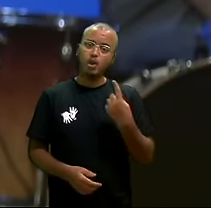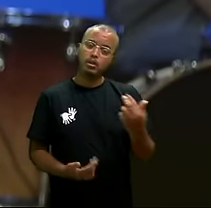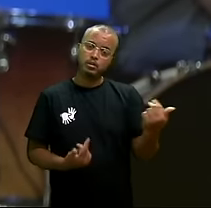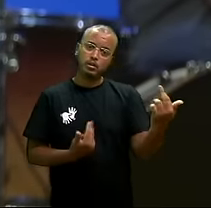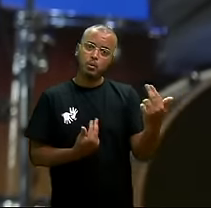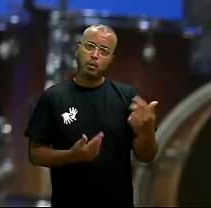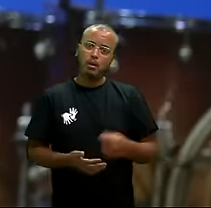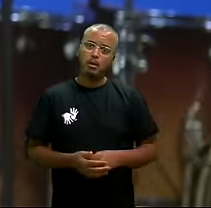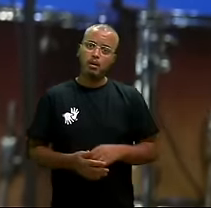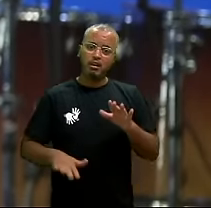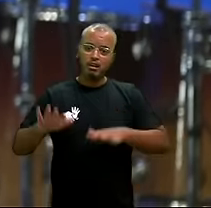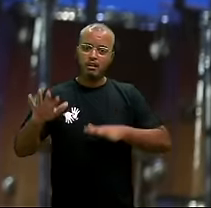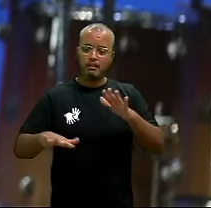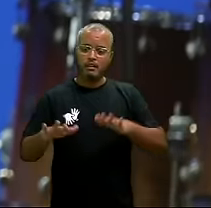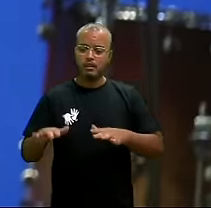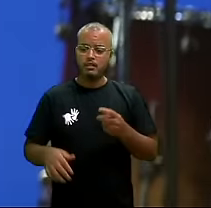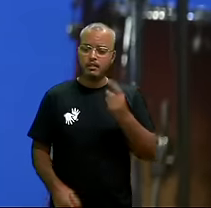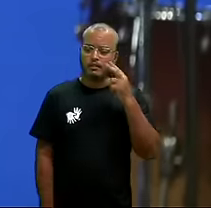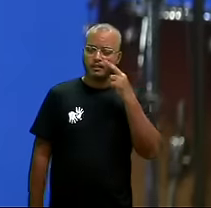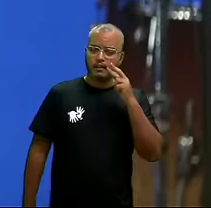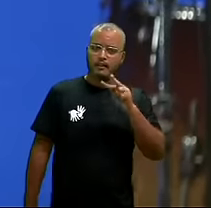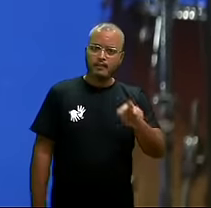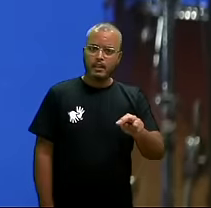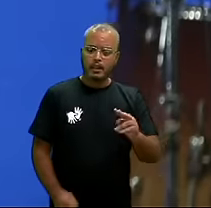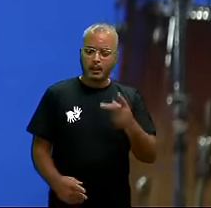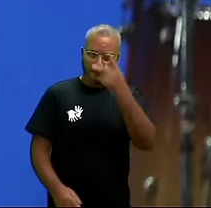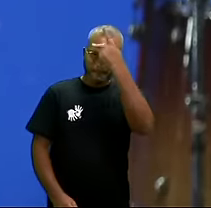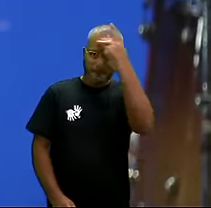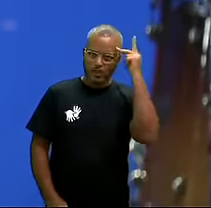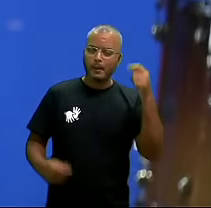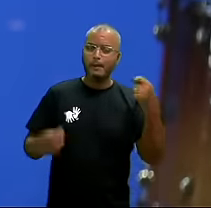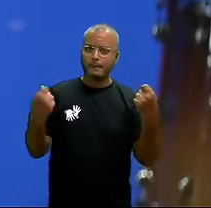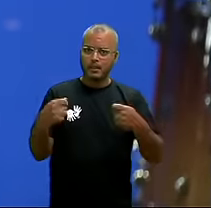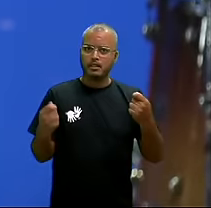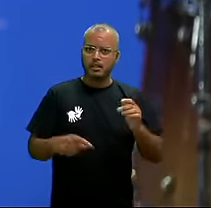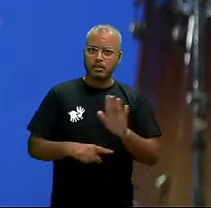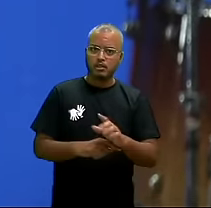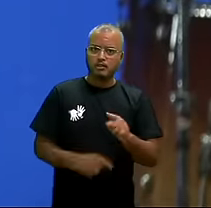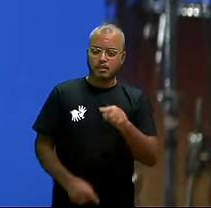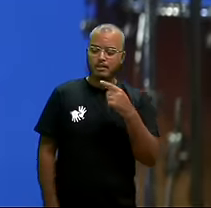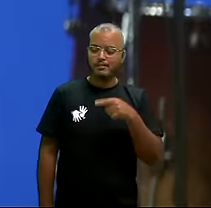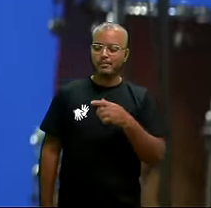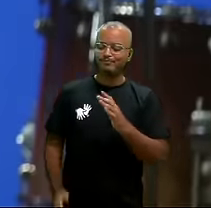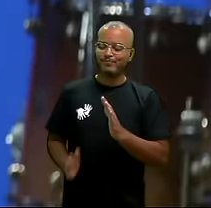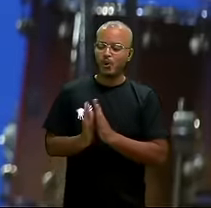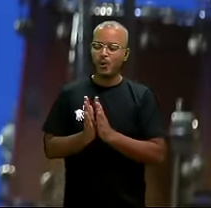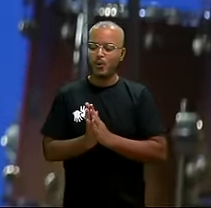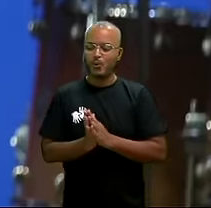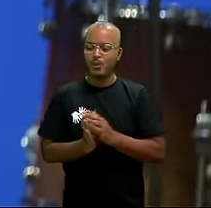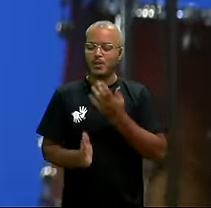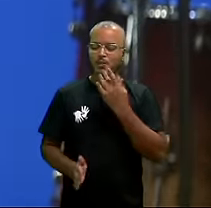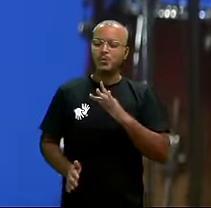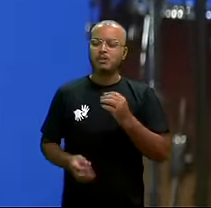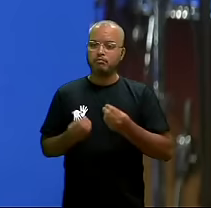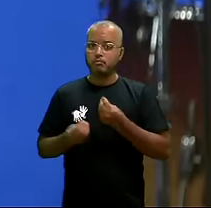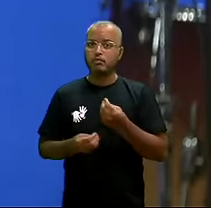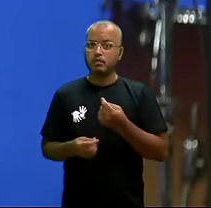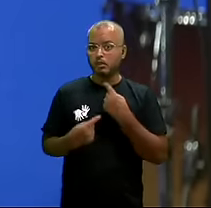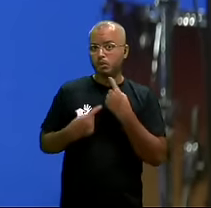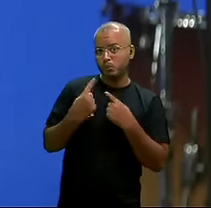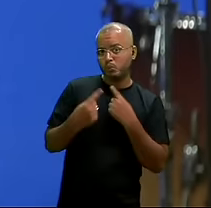uma pessoa na rua precisando de uma ajuda, a gente fala assim: oro, não oro. Como é? Mas olha que interessante. Você vai precisar de coragem